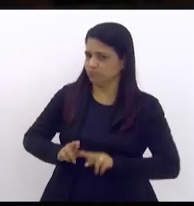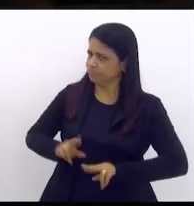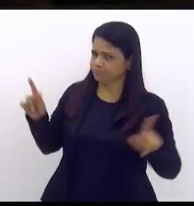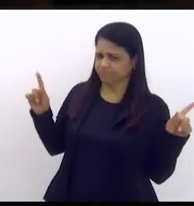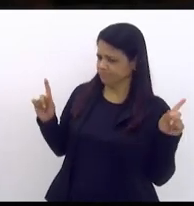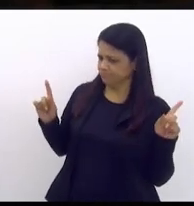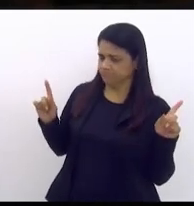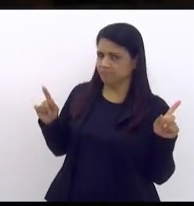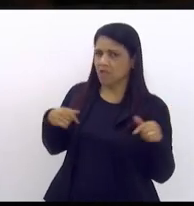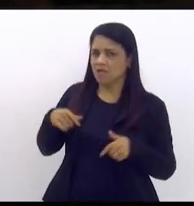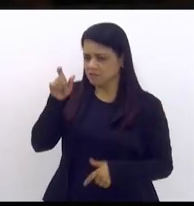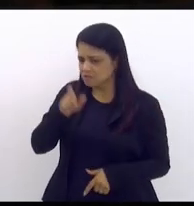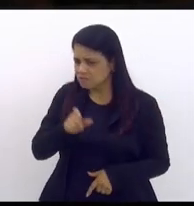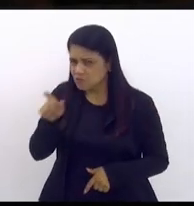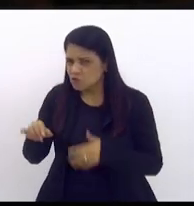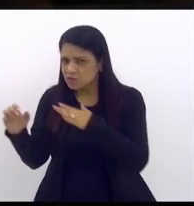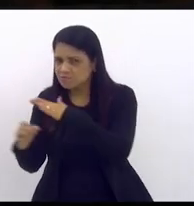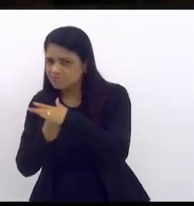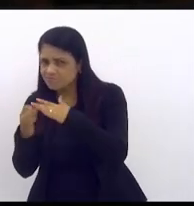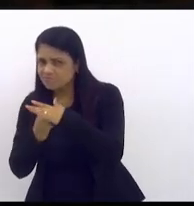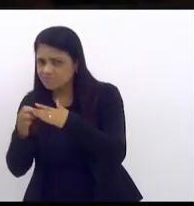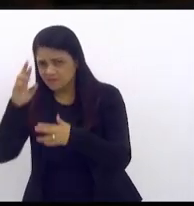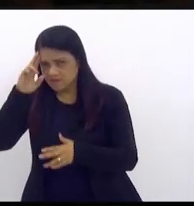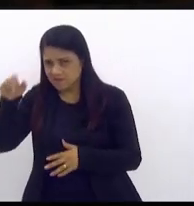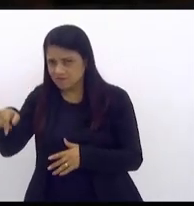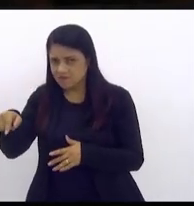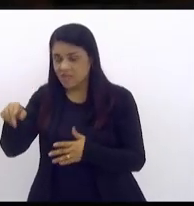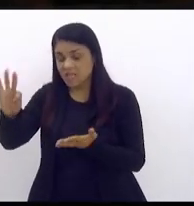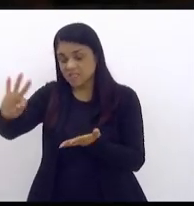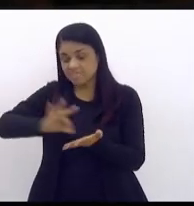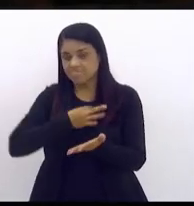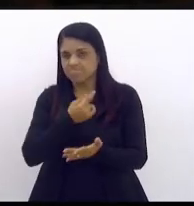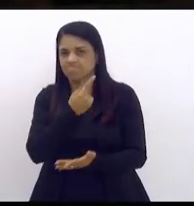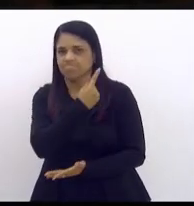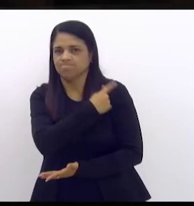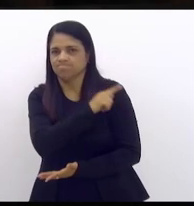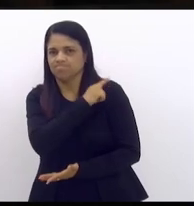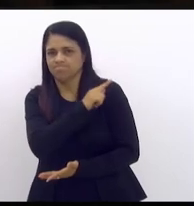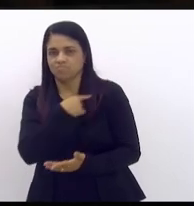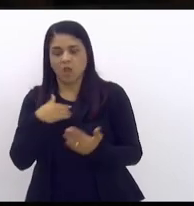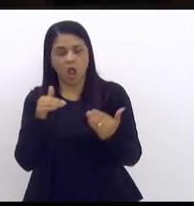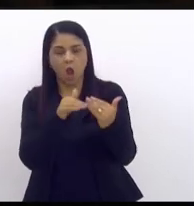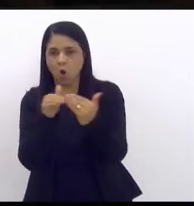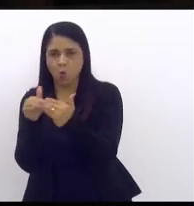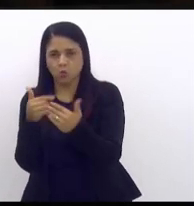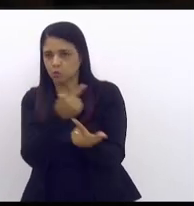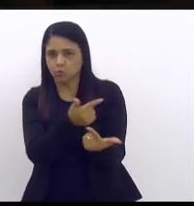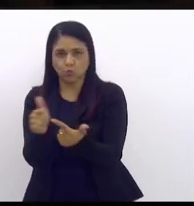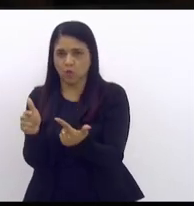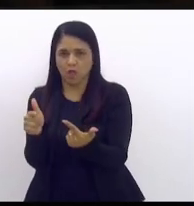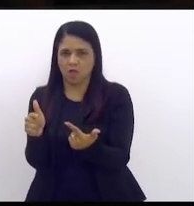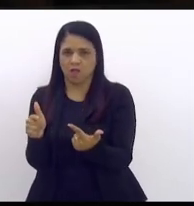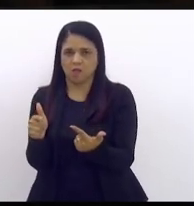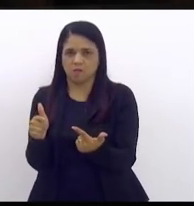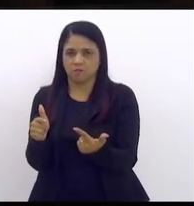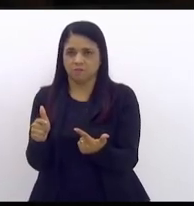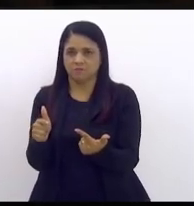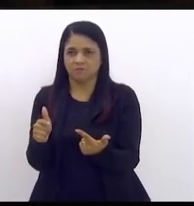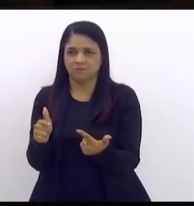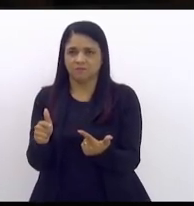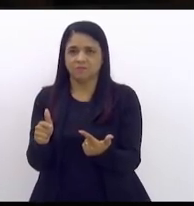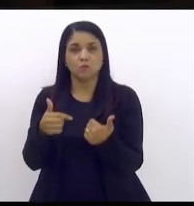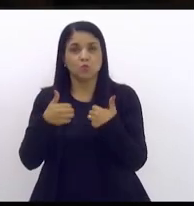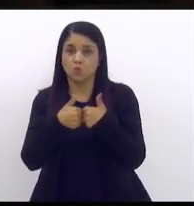Com esse pessoal é na caneta da gestão, sem acordinho, sem negociação. Senão, não